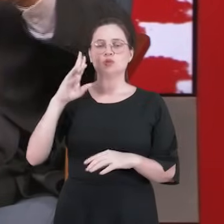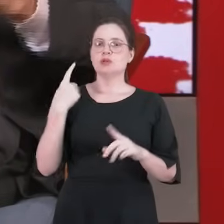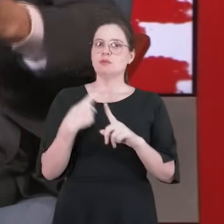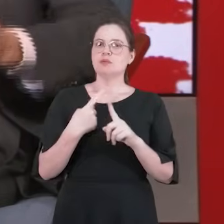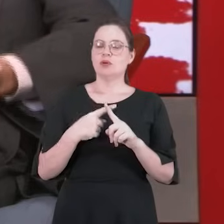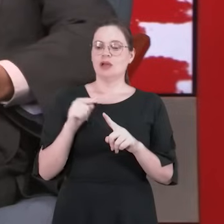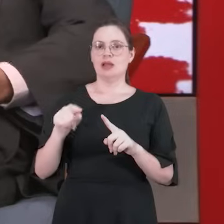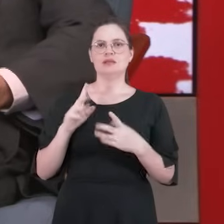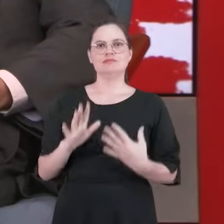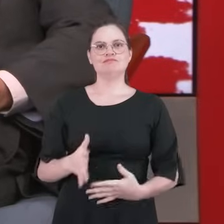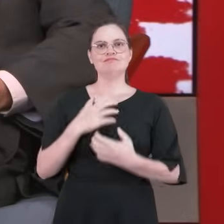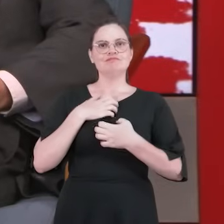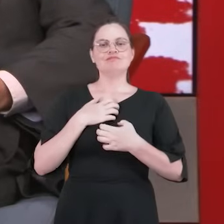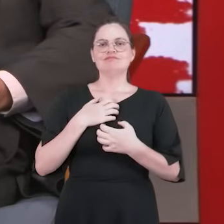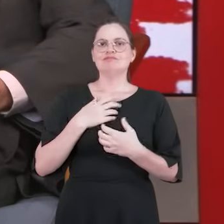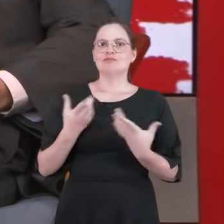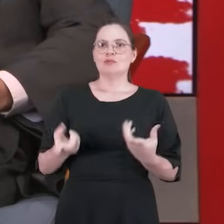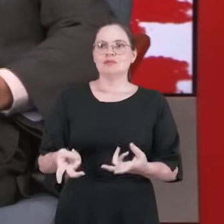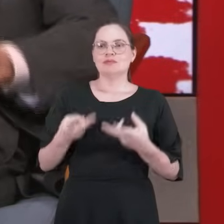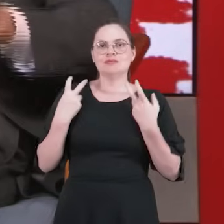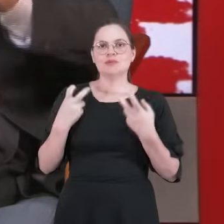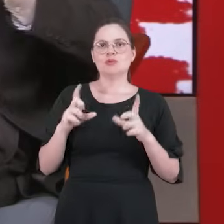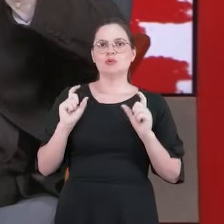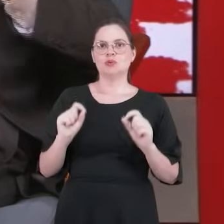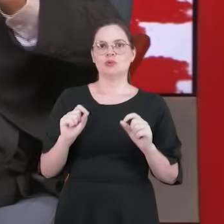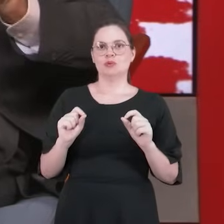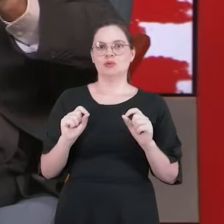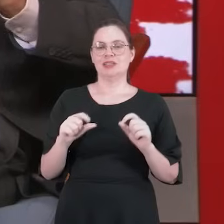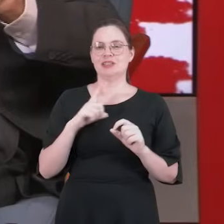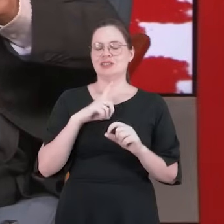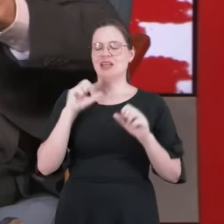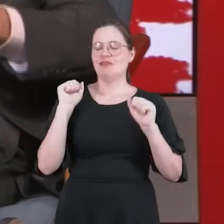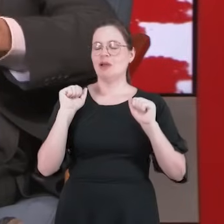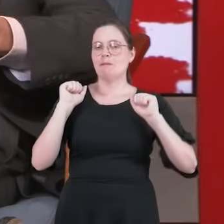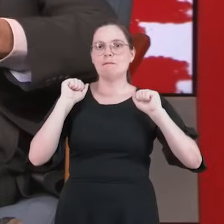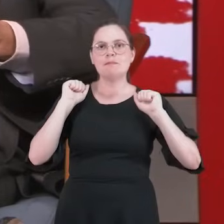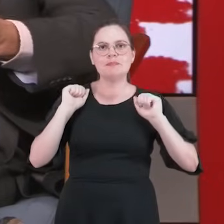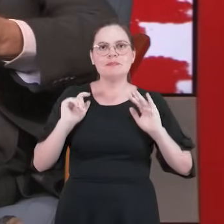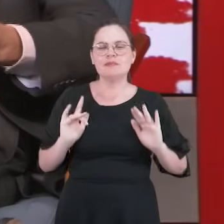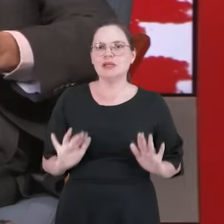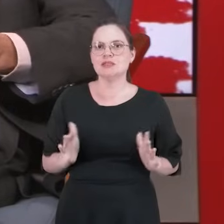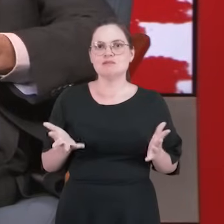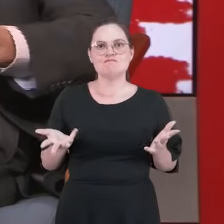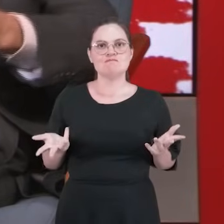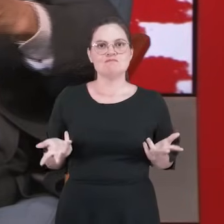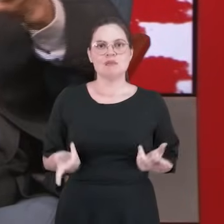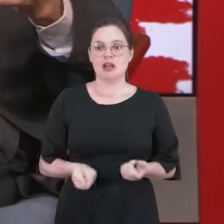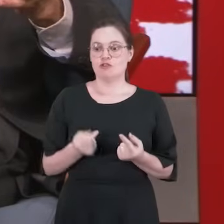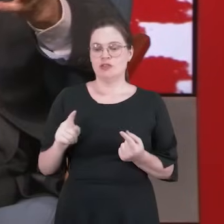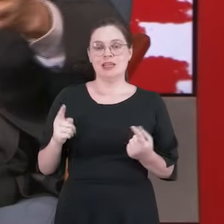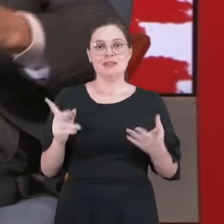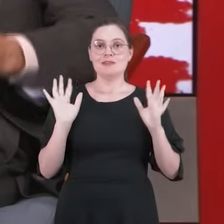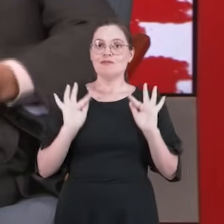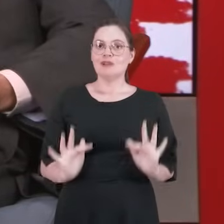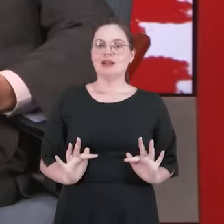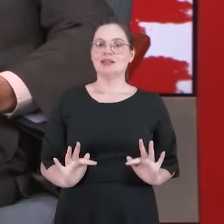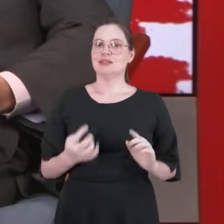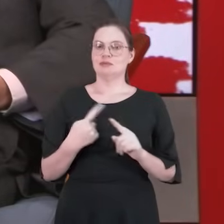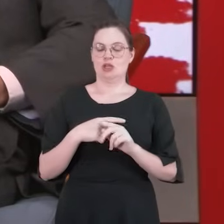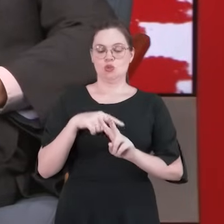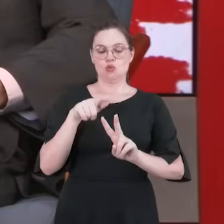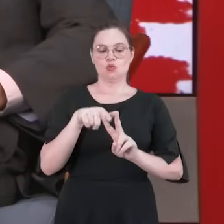uma empolgação com duas bênçãos que o Senhor estava dando. Isso já